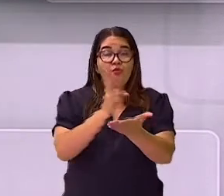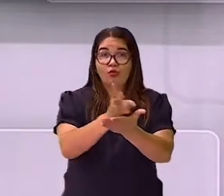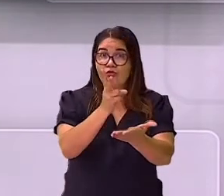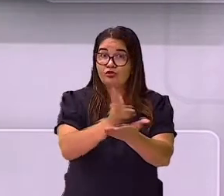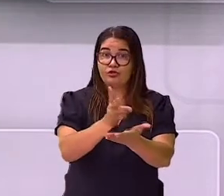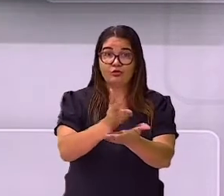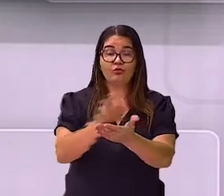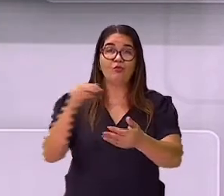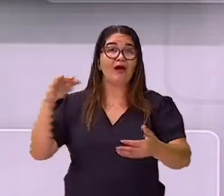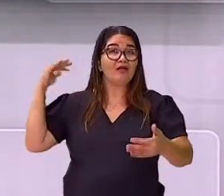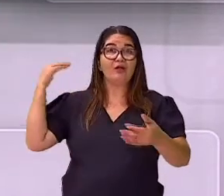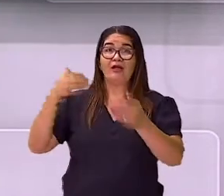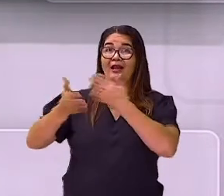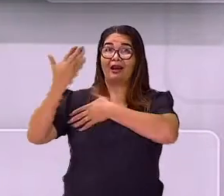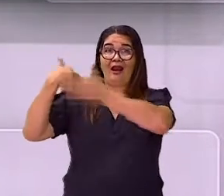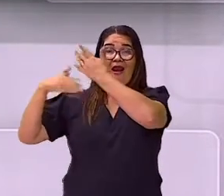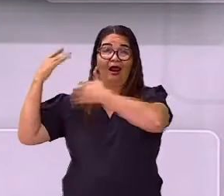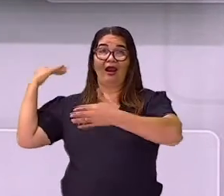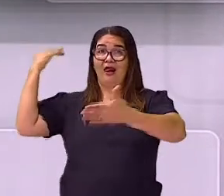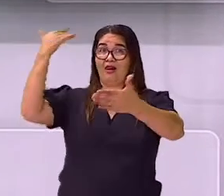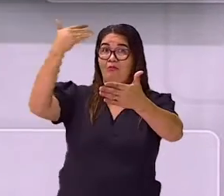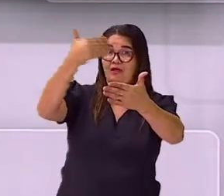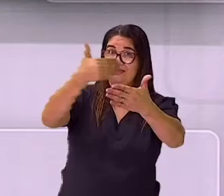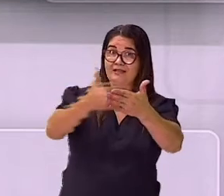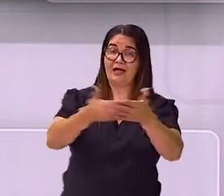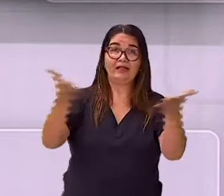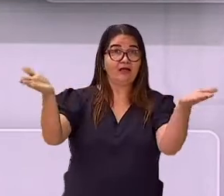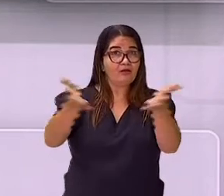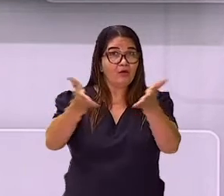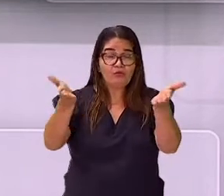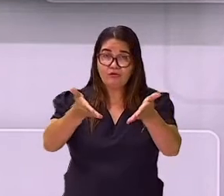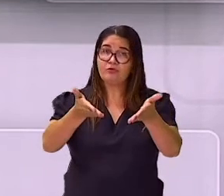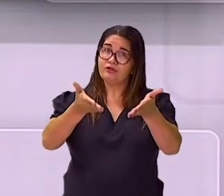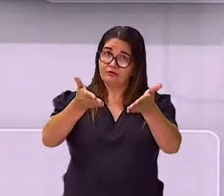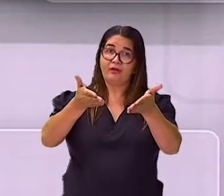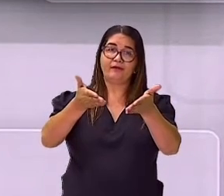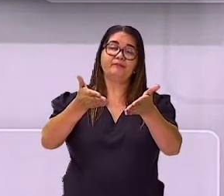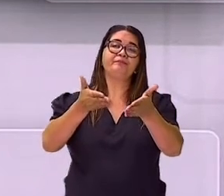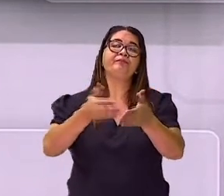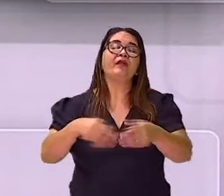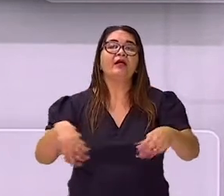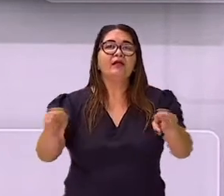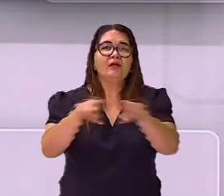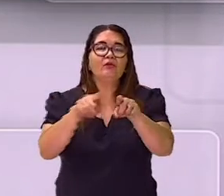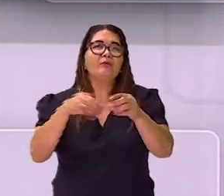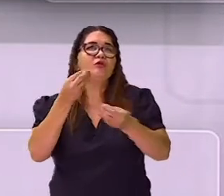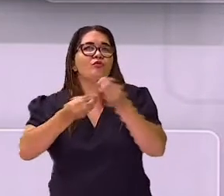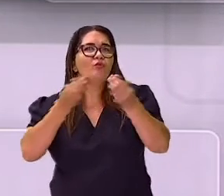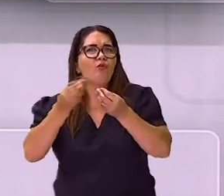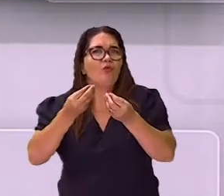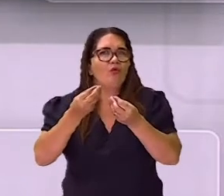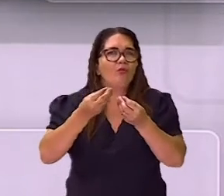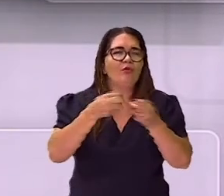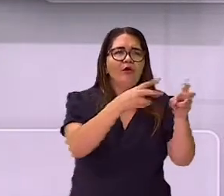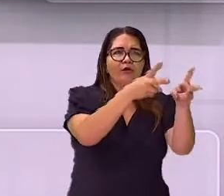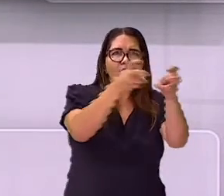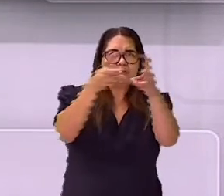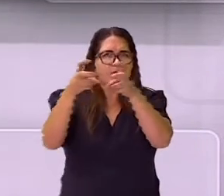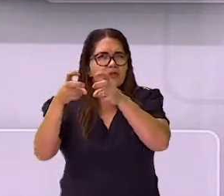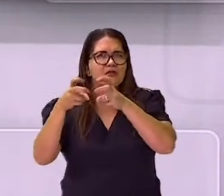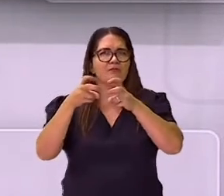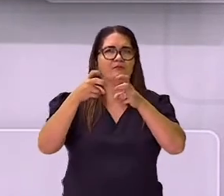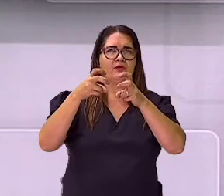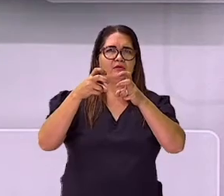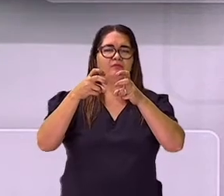as regiões do seu vasto império, como nós vimos no mapa anterior, que o Império Persa ele